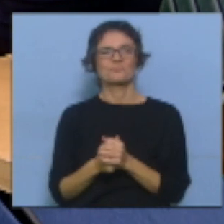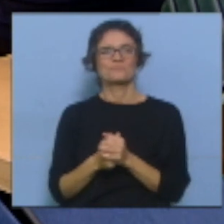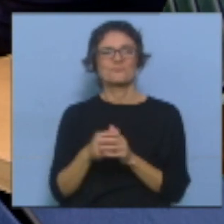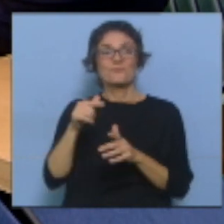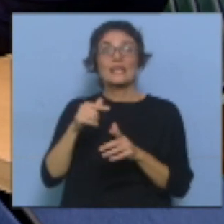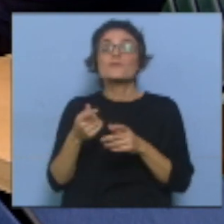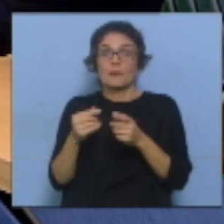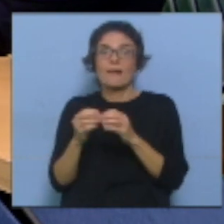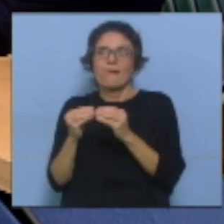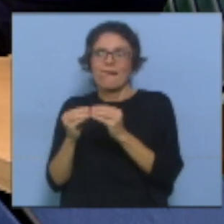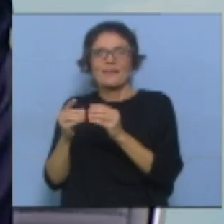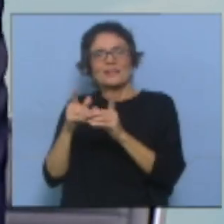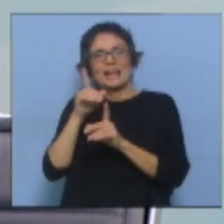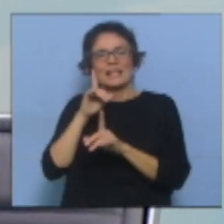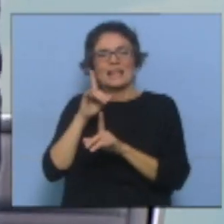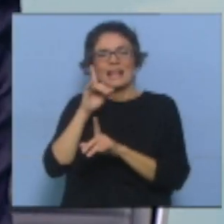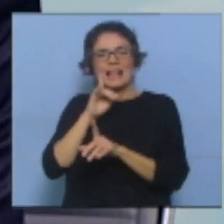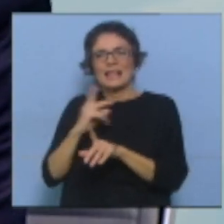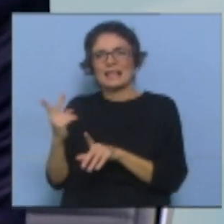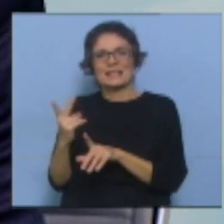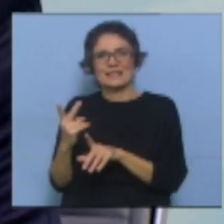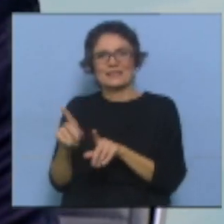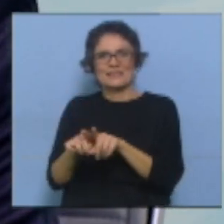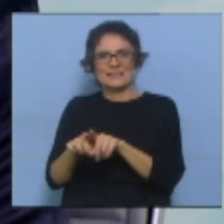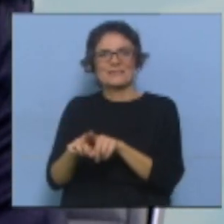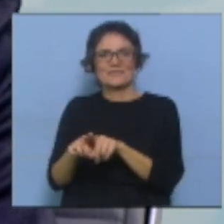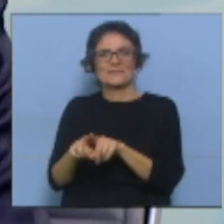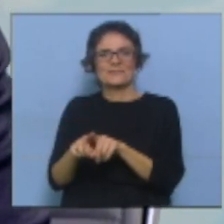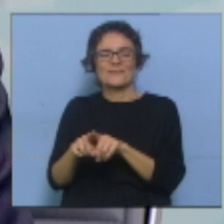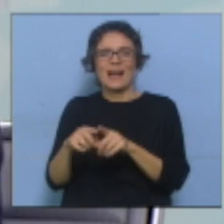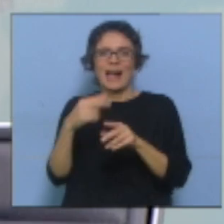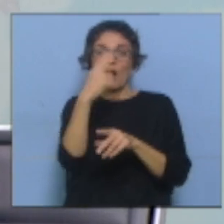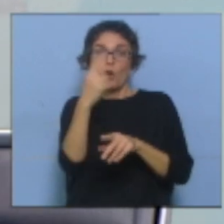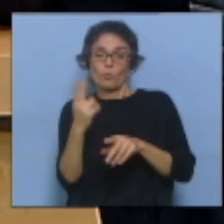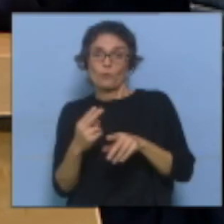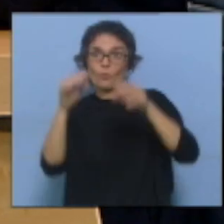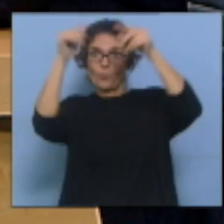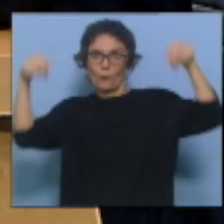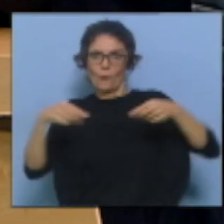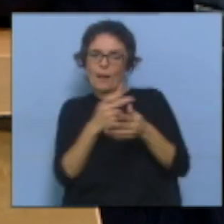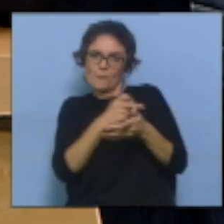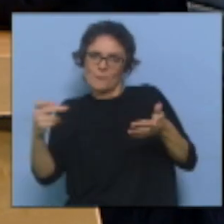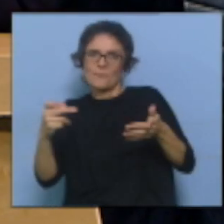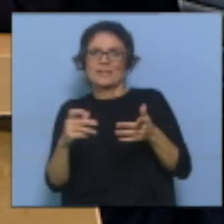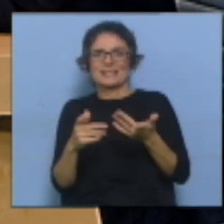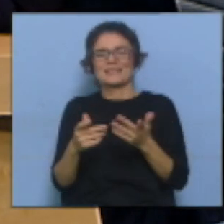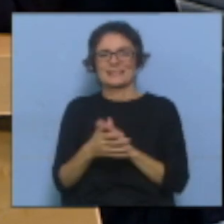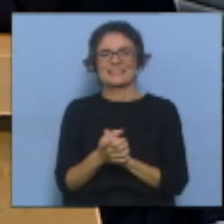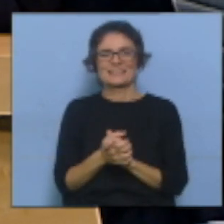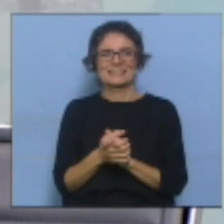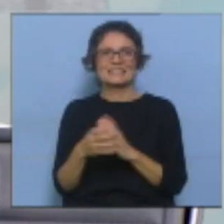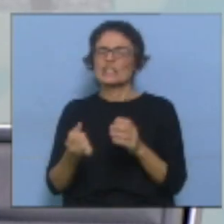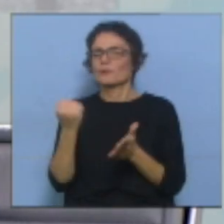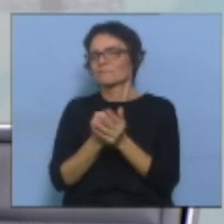das irmãs, que escreveram o quadro, a mensagem que eles queriam e que pintaram e que depois, uma vez que eles não estavam lá em casa... É a marca